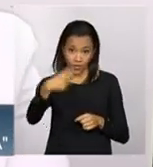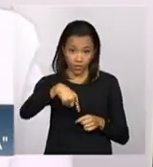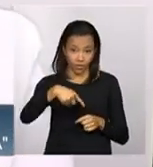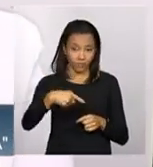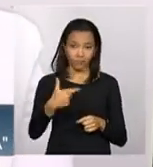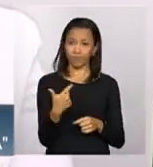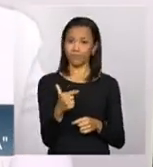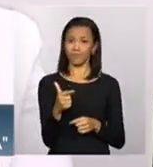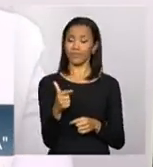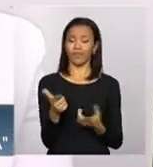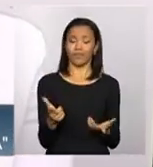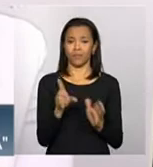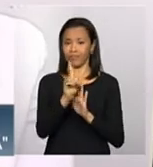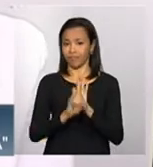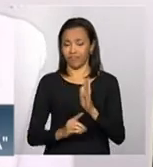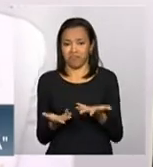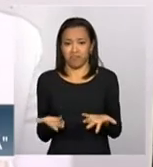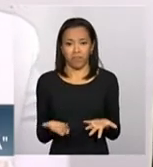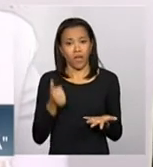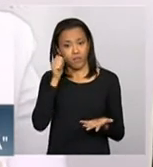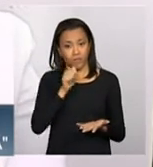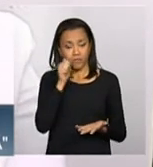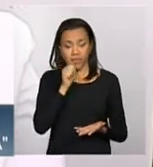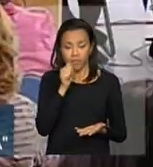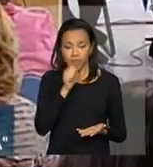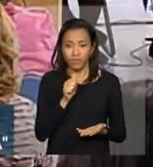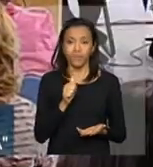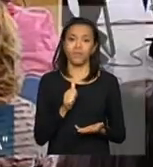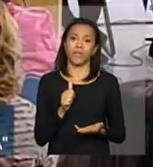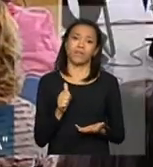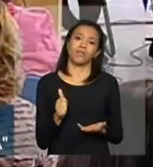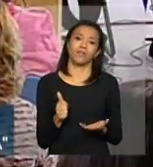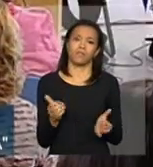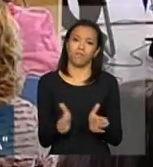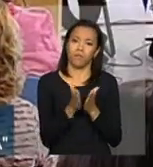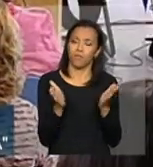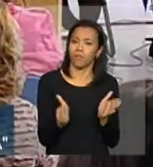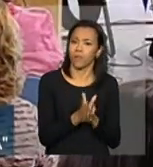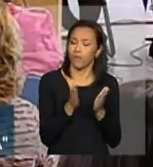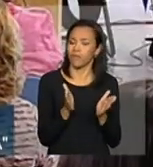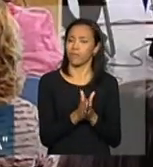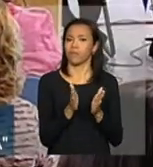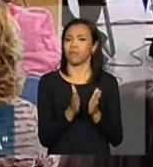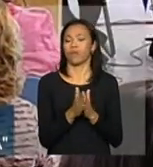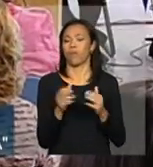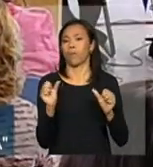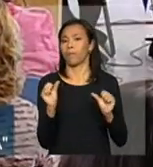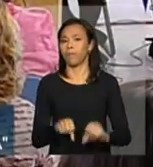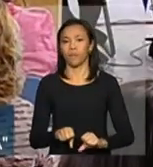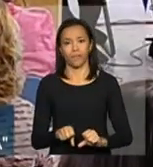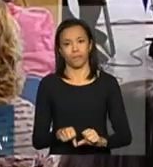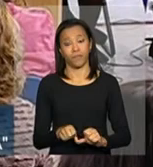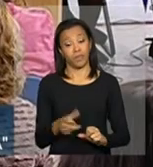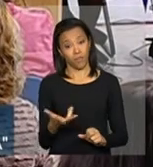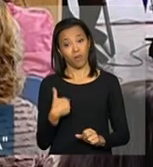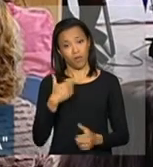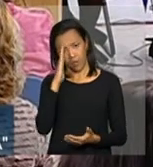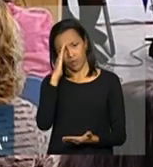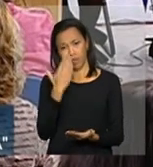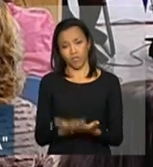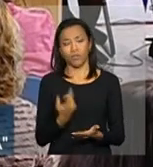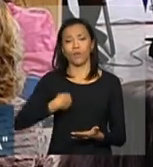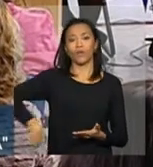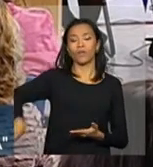E as mulheres mais de classe média baixa e mais pobre, mais ainda. Mas eu acredito que